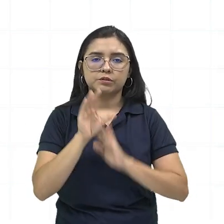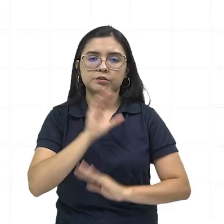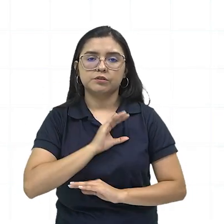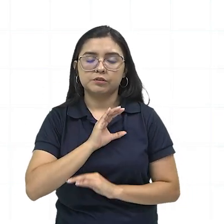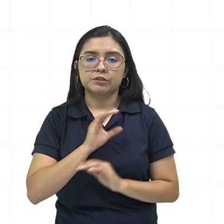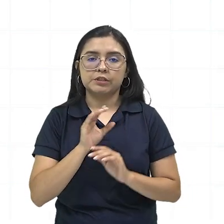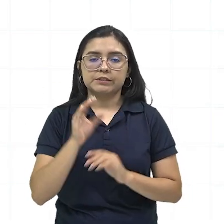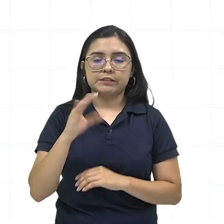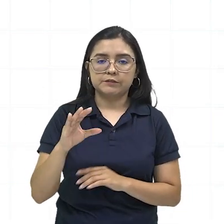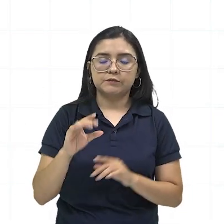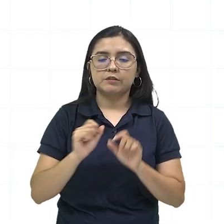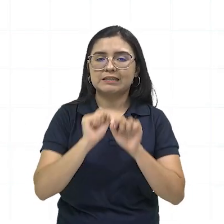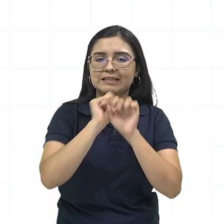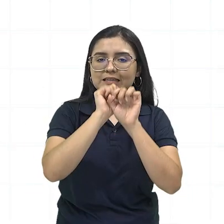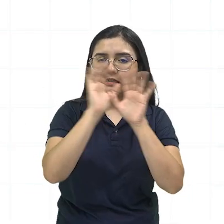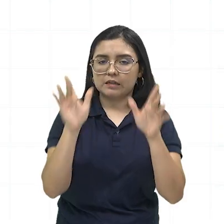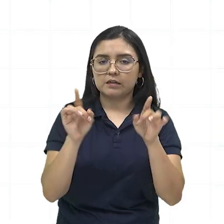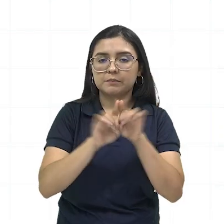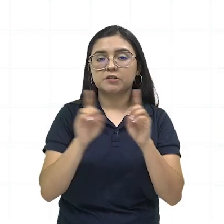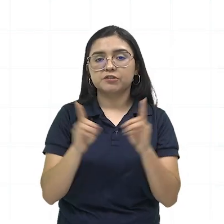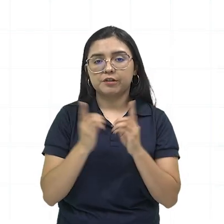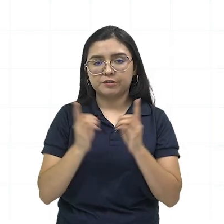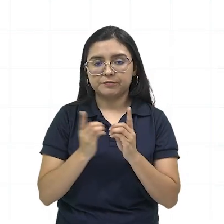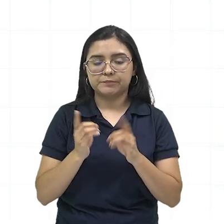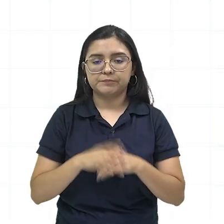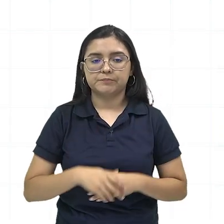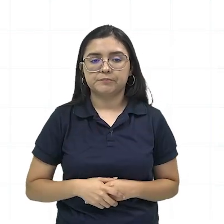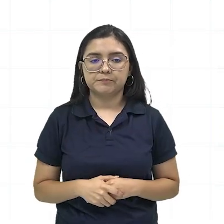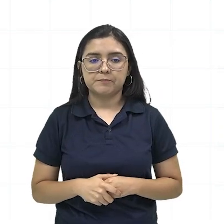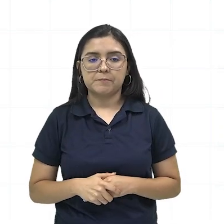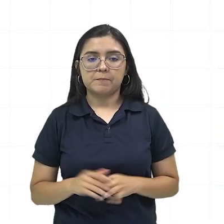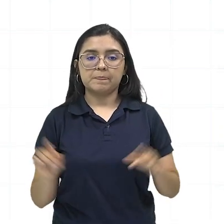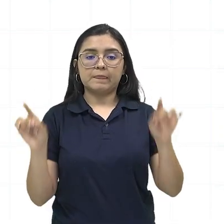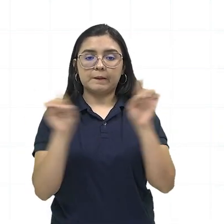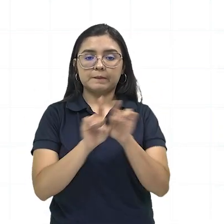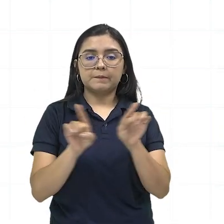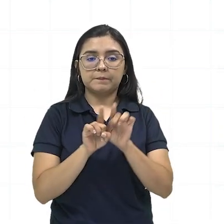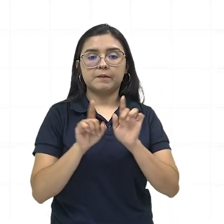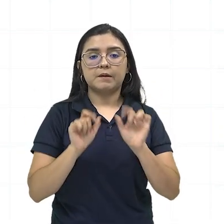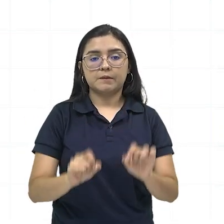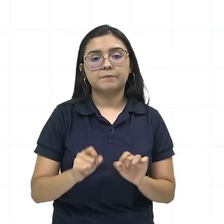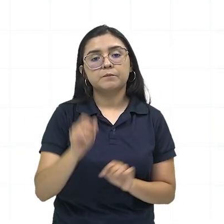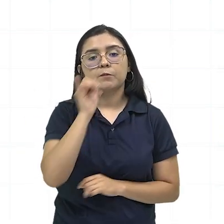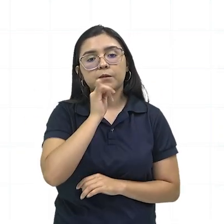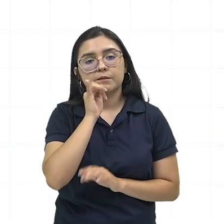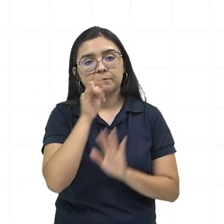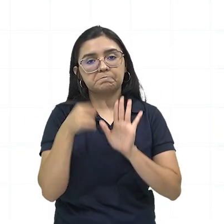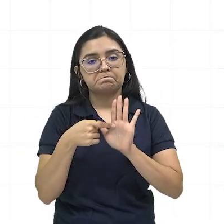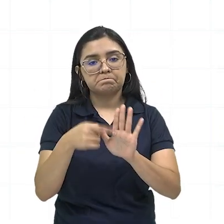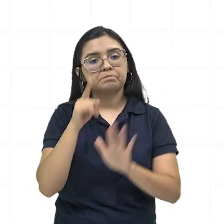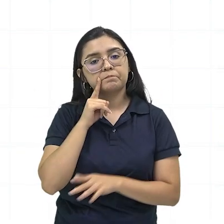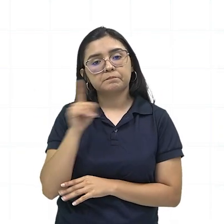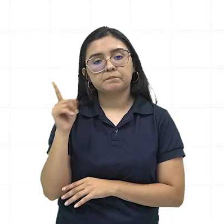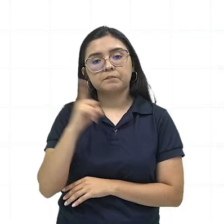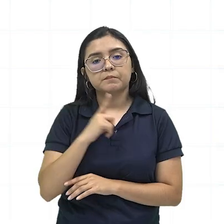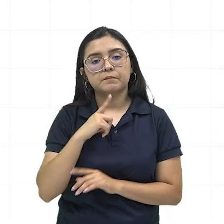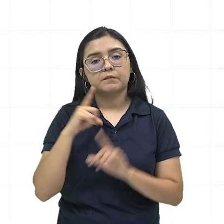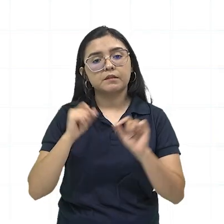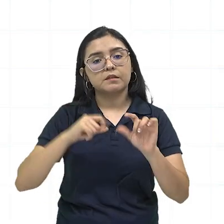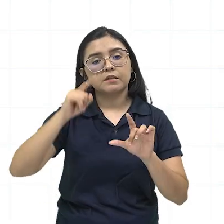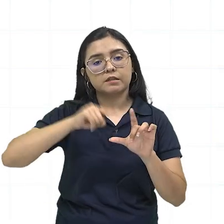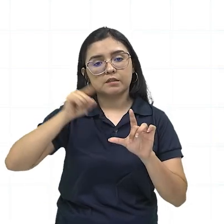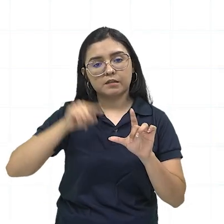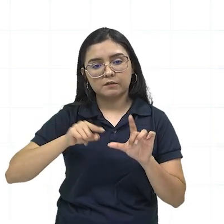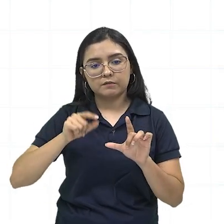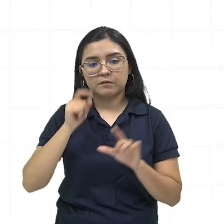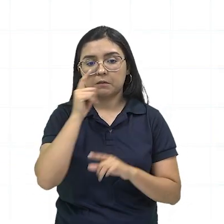maneira clara e didática. Muito importante. Também, no nosso exemplo, por exemplo, nós temos aqui esse gráfico